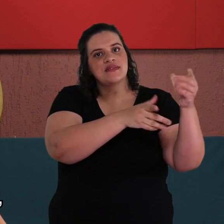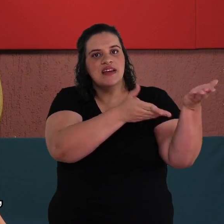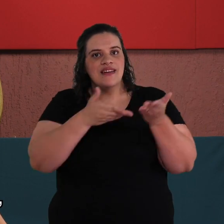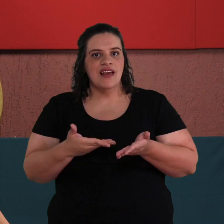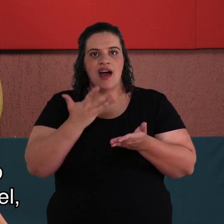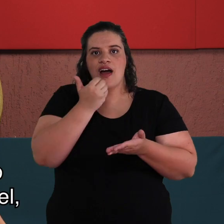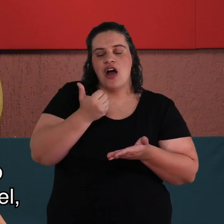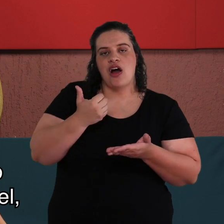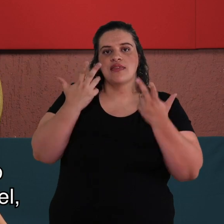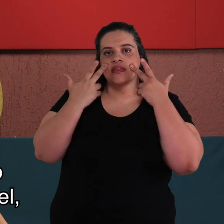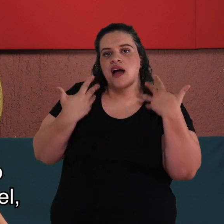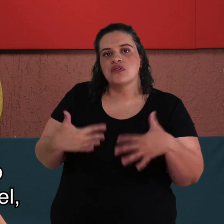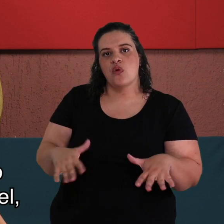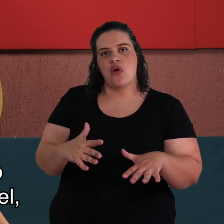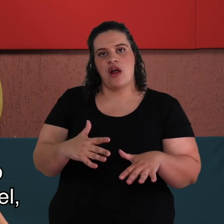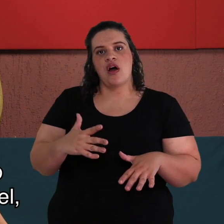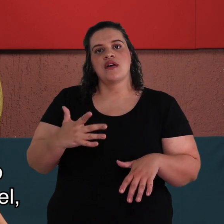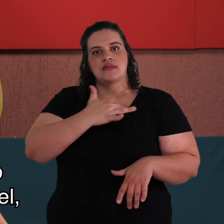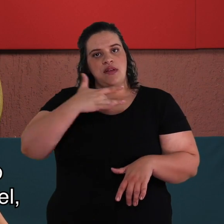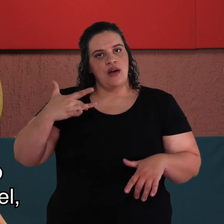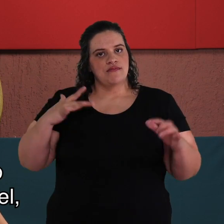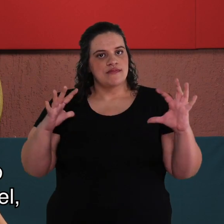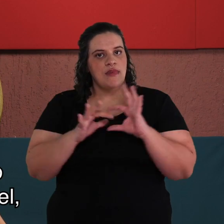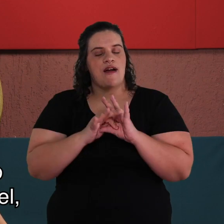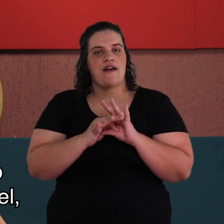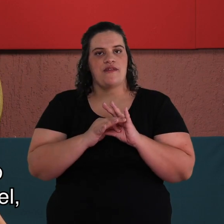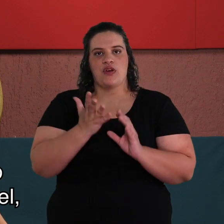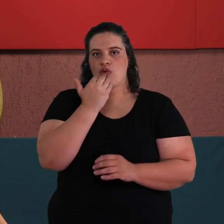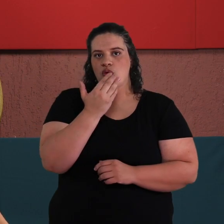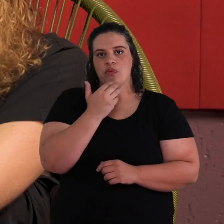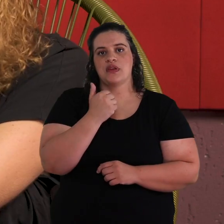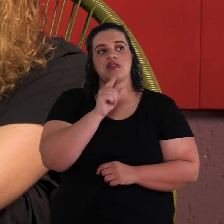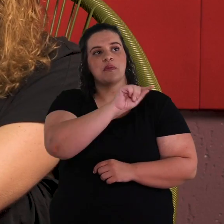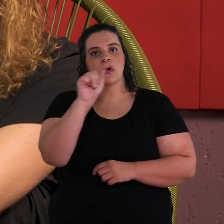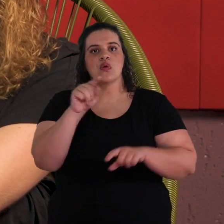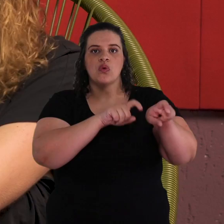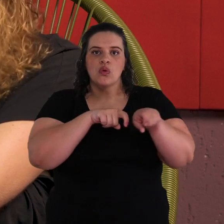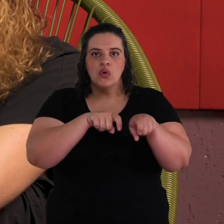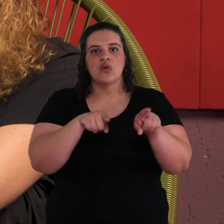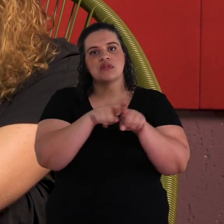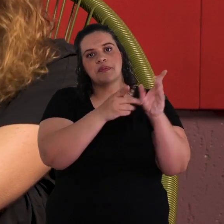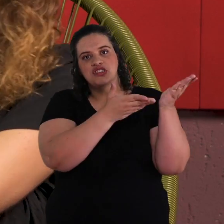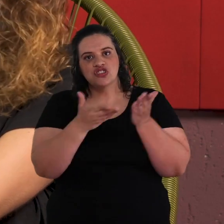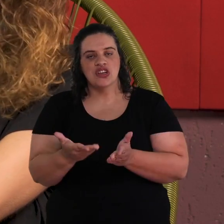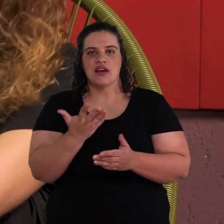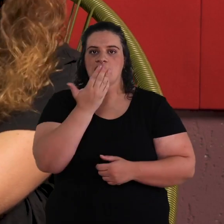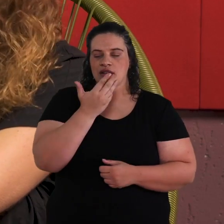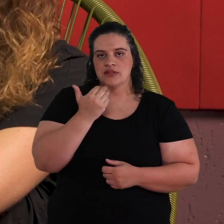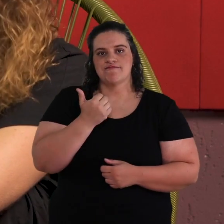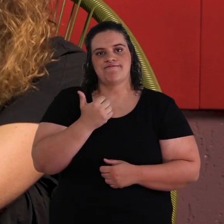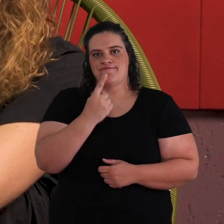com hortas, estão trabalhando a relação de uma alimentação mais saudável, desde os agricultores até